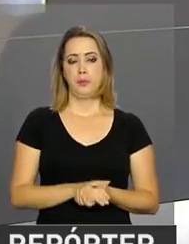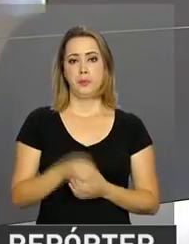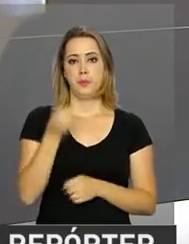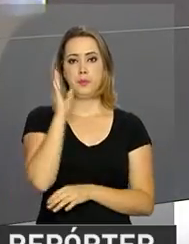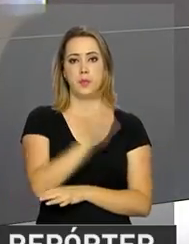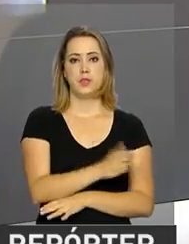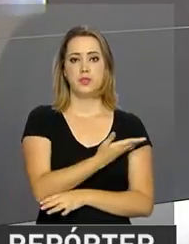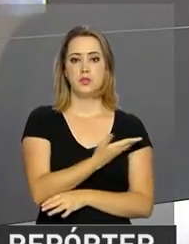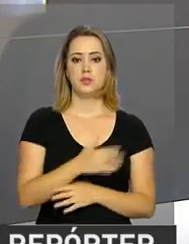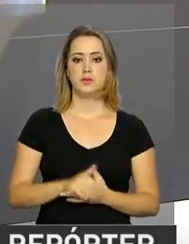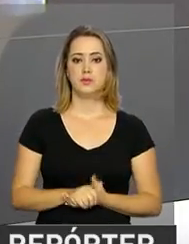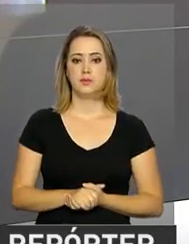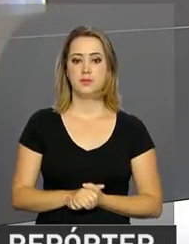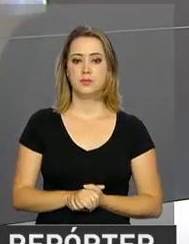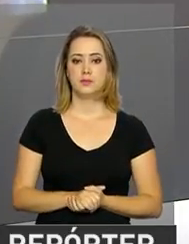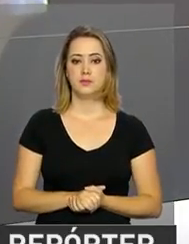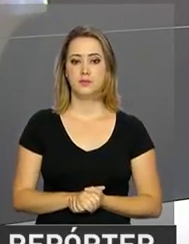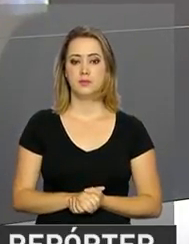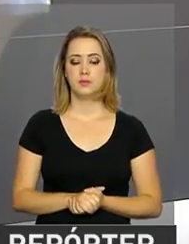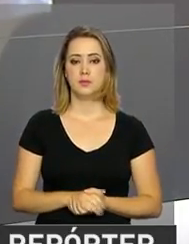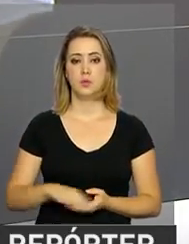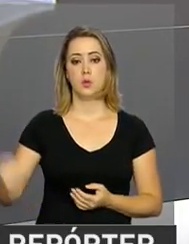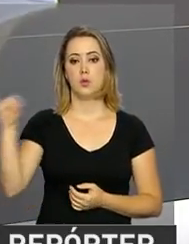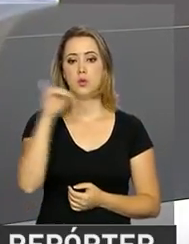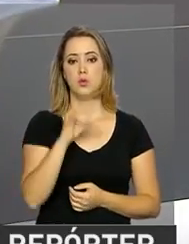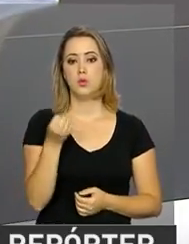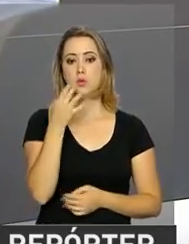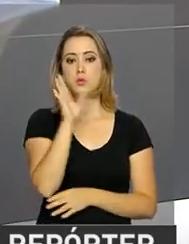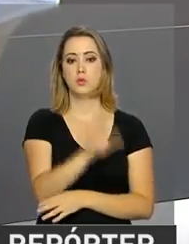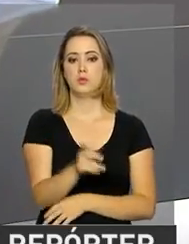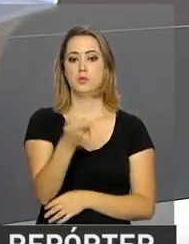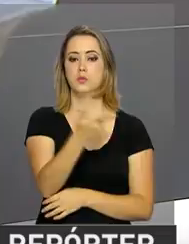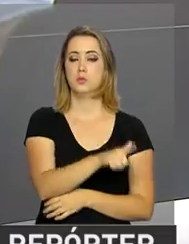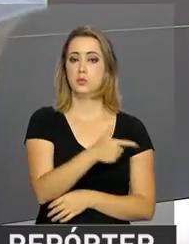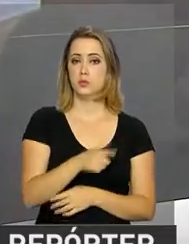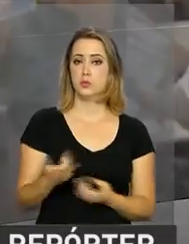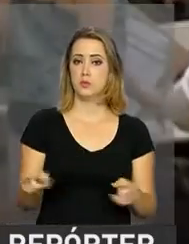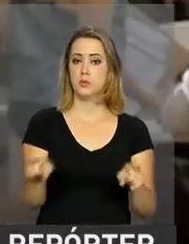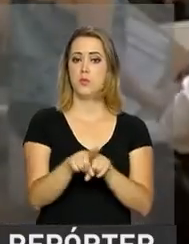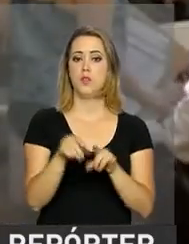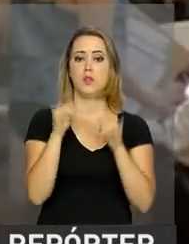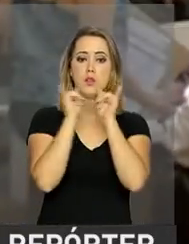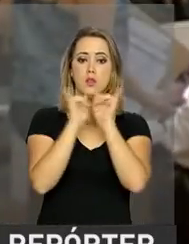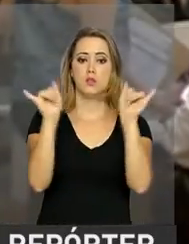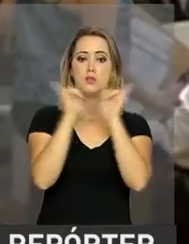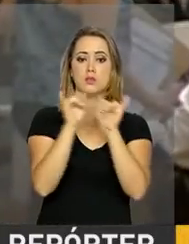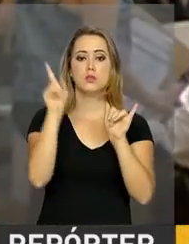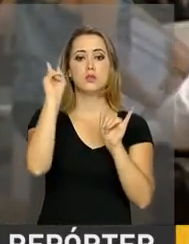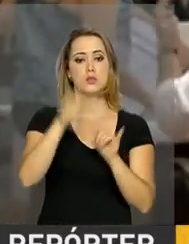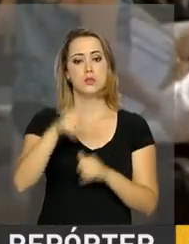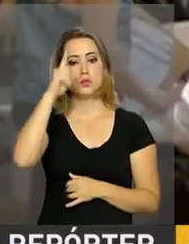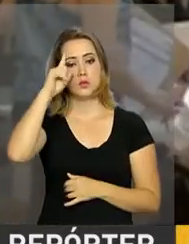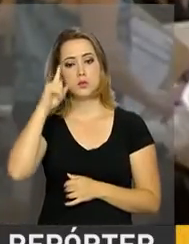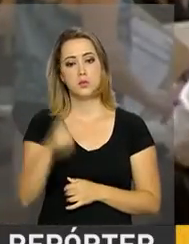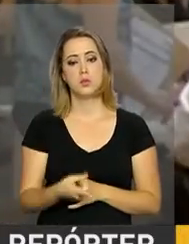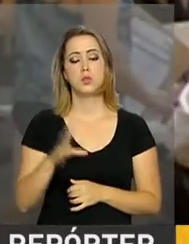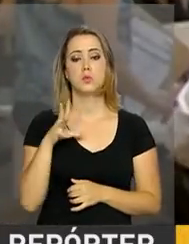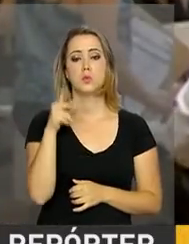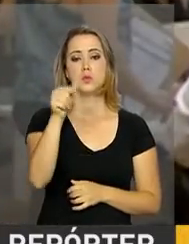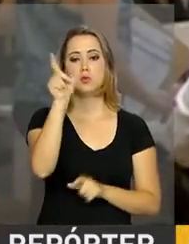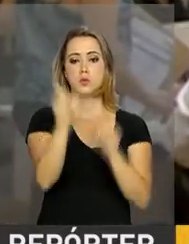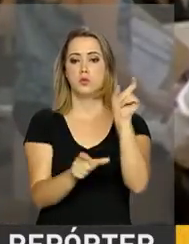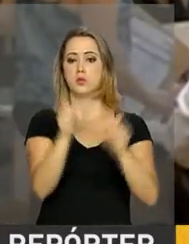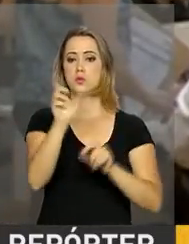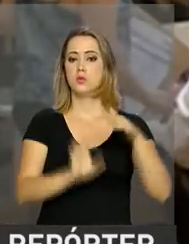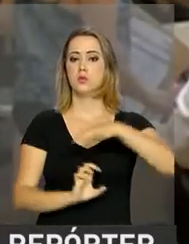tarde olá roberto boa tarde mais uma vez pra você a declaração é obrigatória para todas as pessoas jurídicas